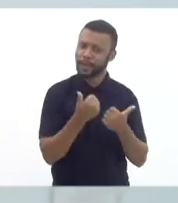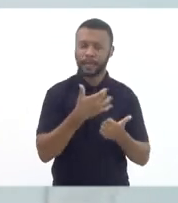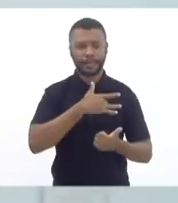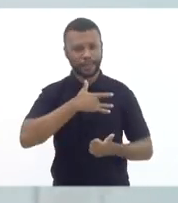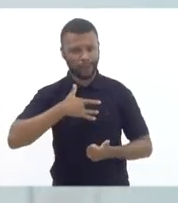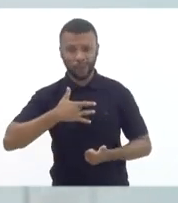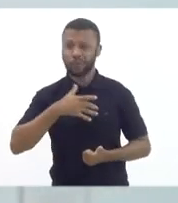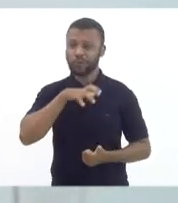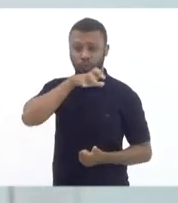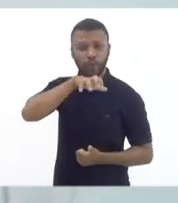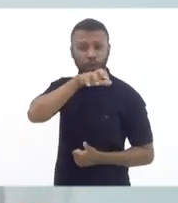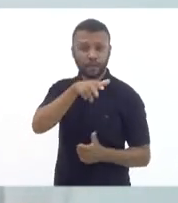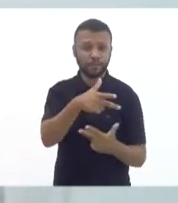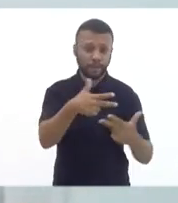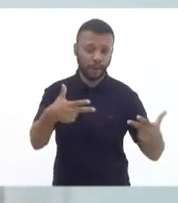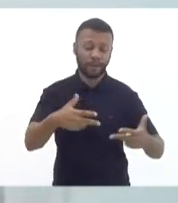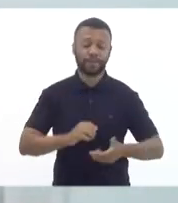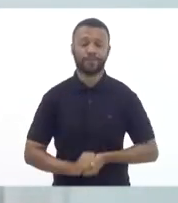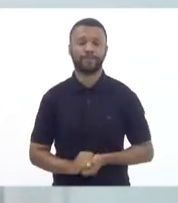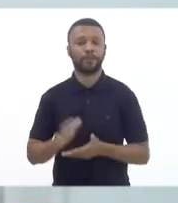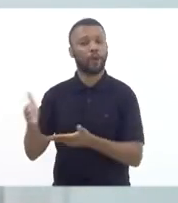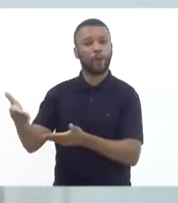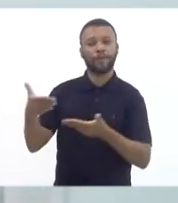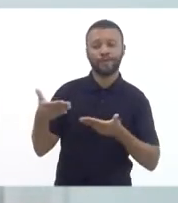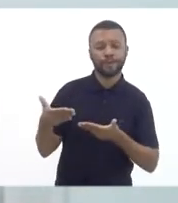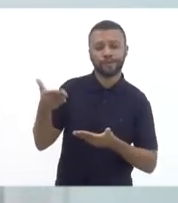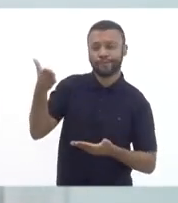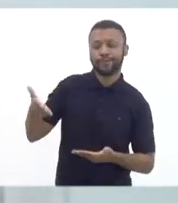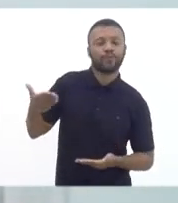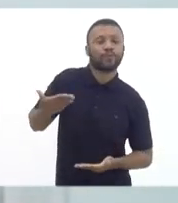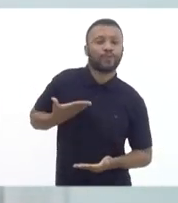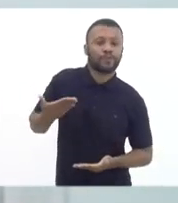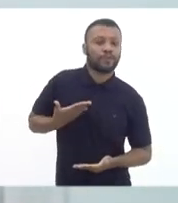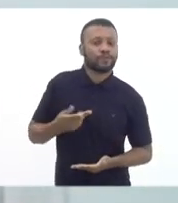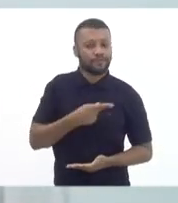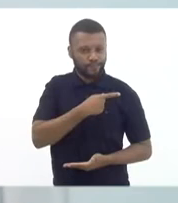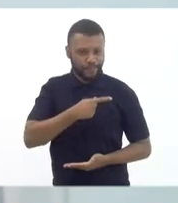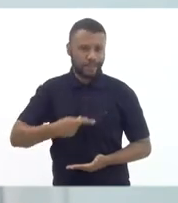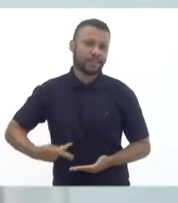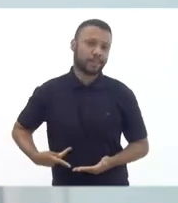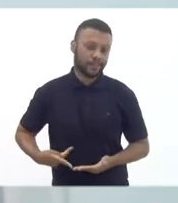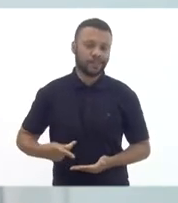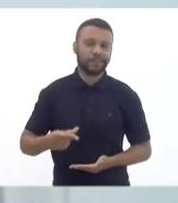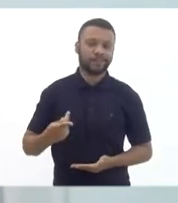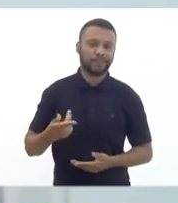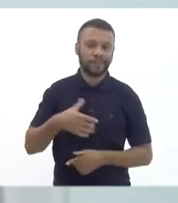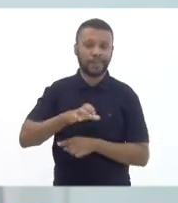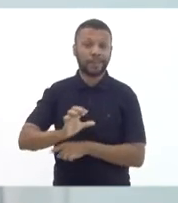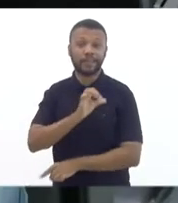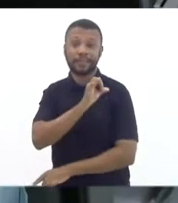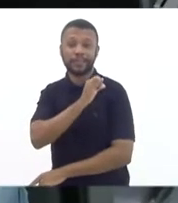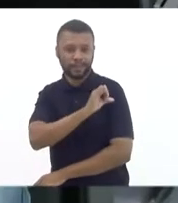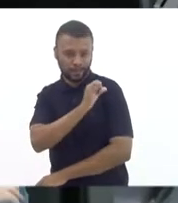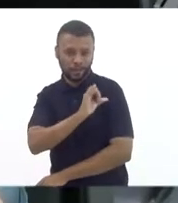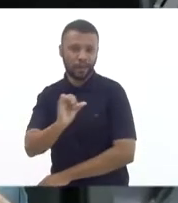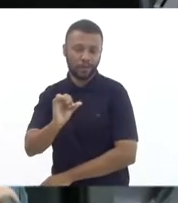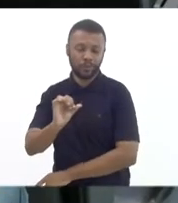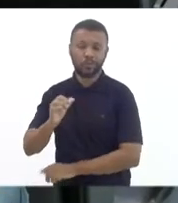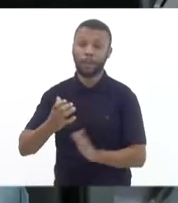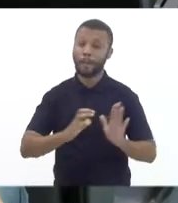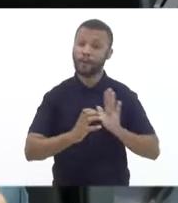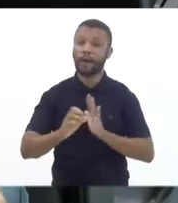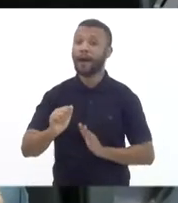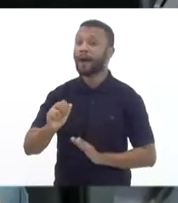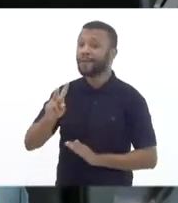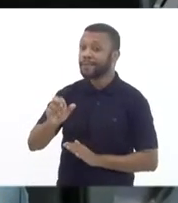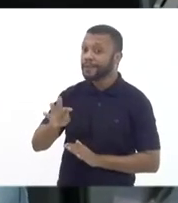nosso amigo, meu presidente estadual do meu novo partido, Avante, secretário municipal de Defesa e Proteção